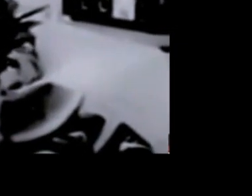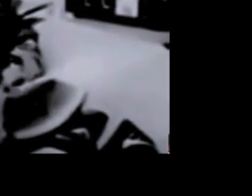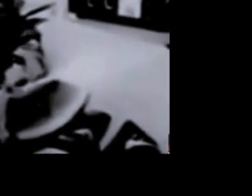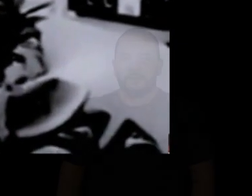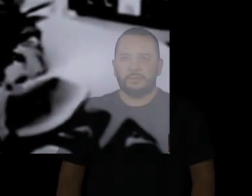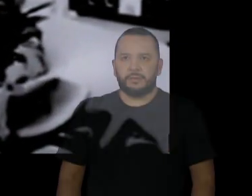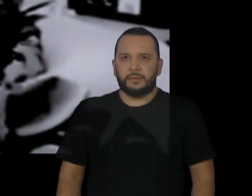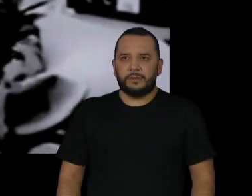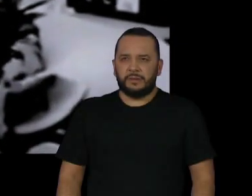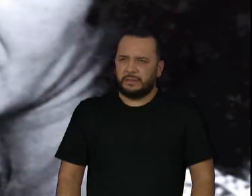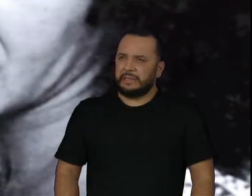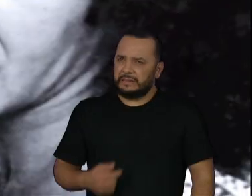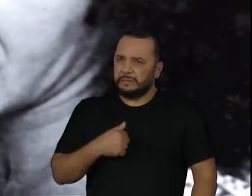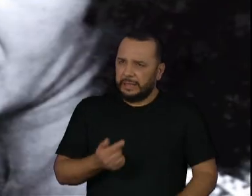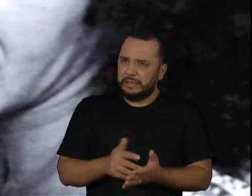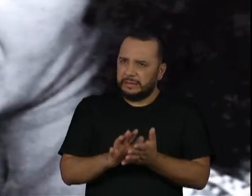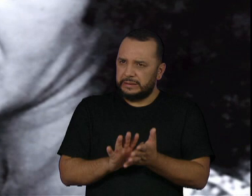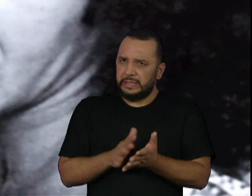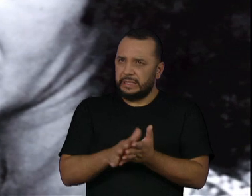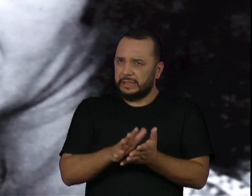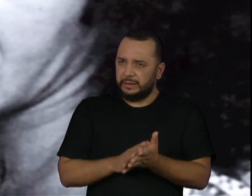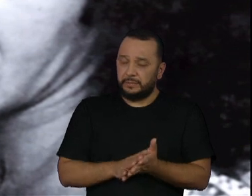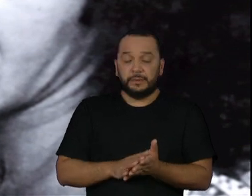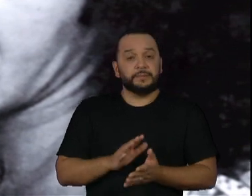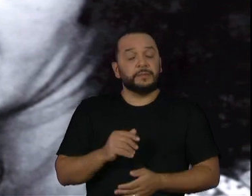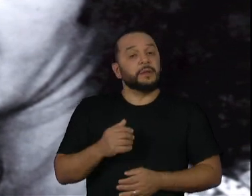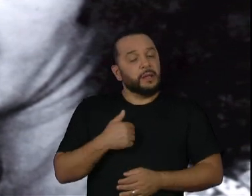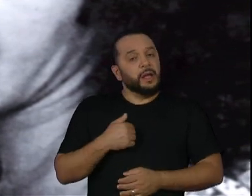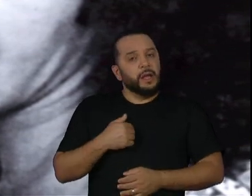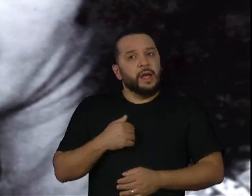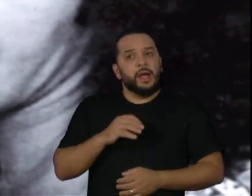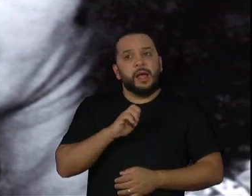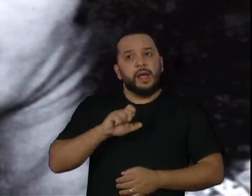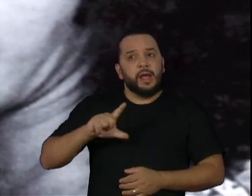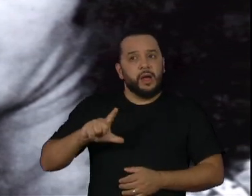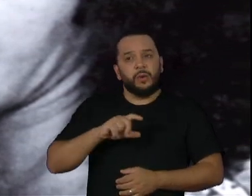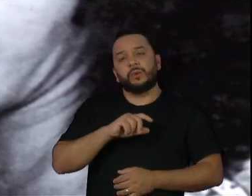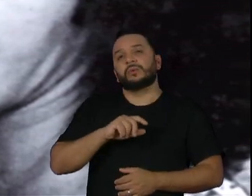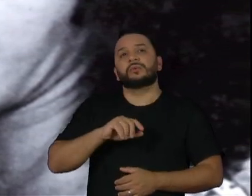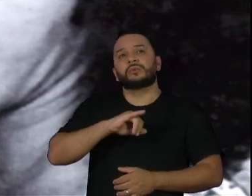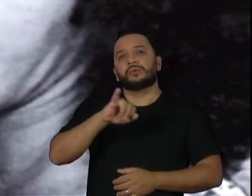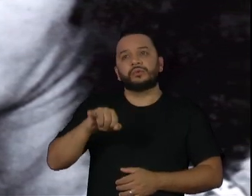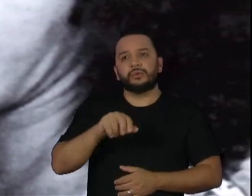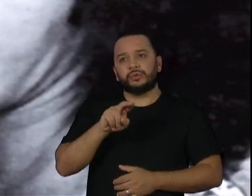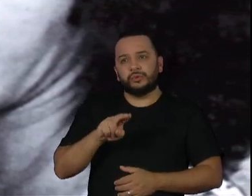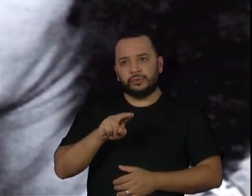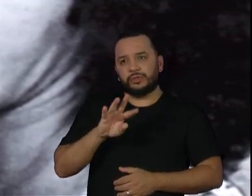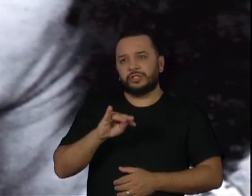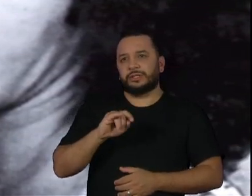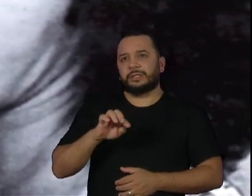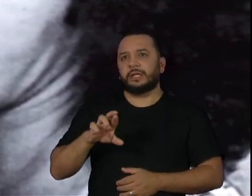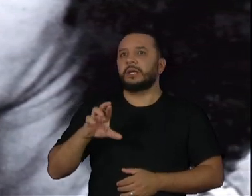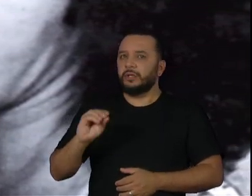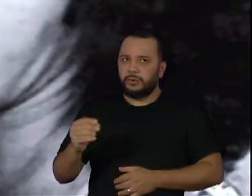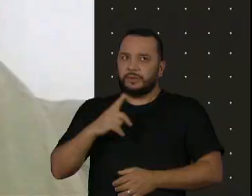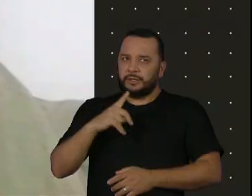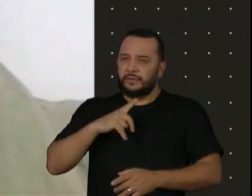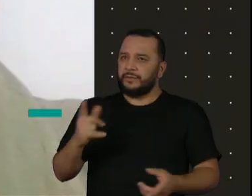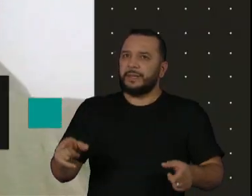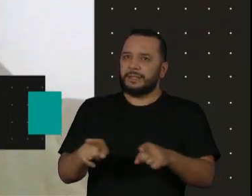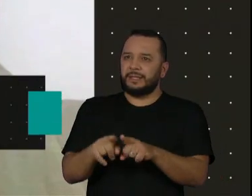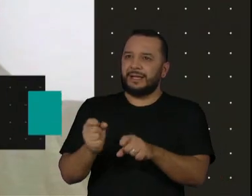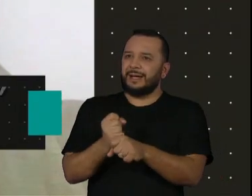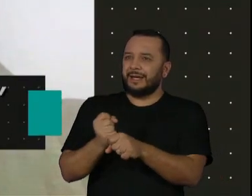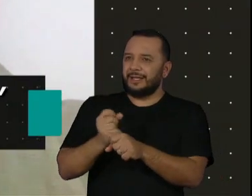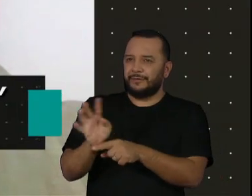mudar. Isso é samba que se faz? É o Justiceiro foi um começo de uma parceria que durou muitos anos e muitos filmes. Ele